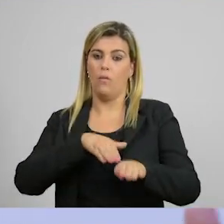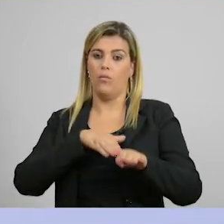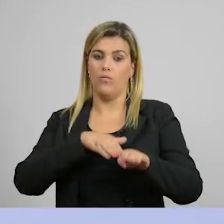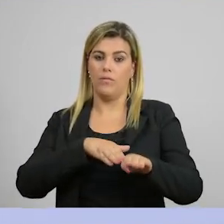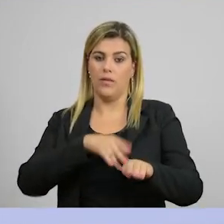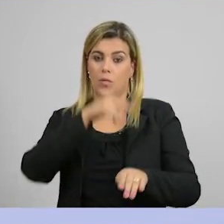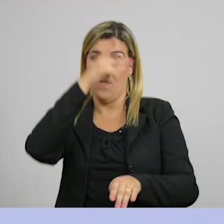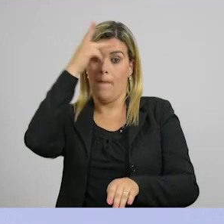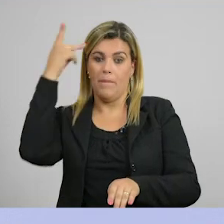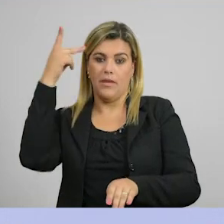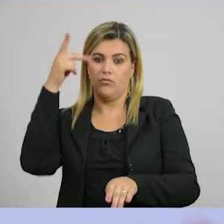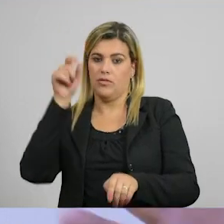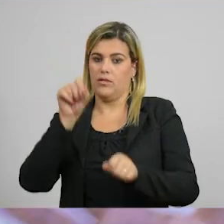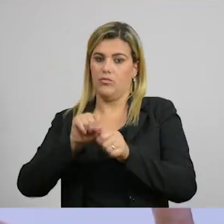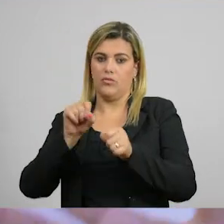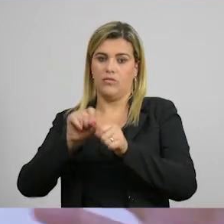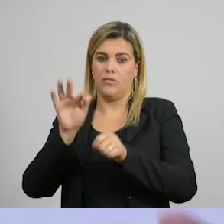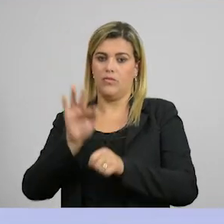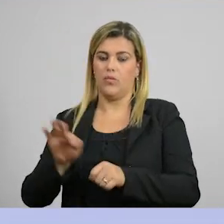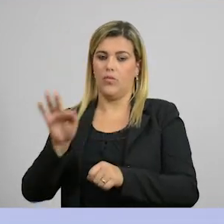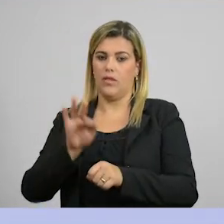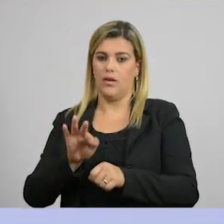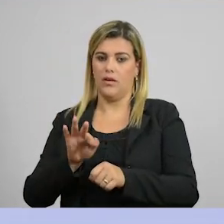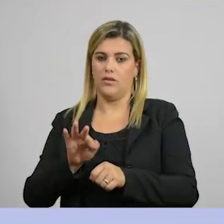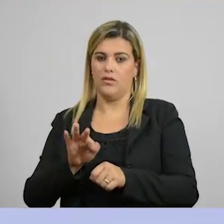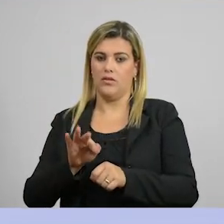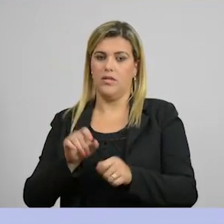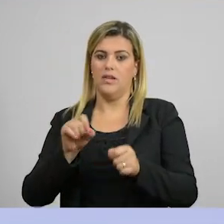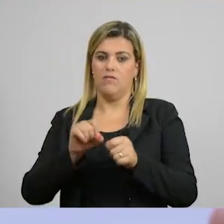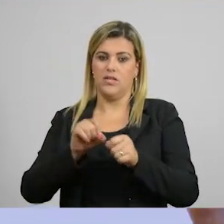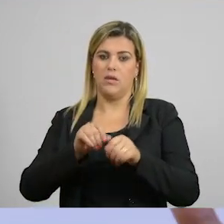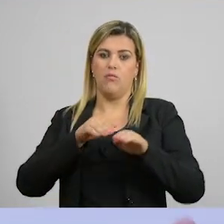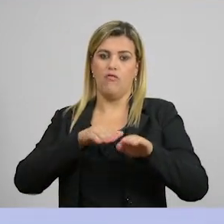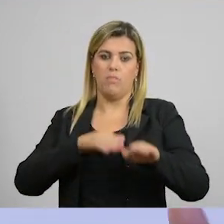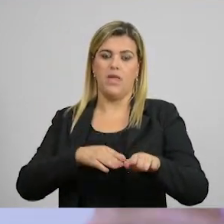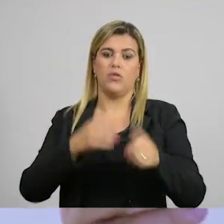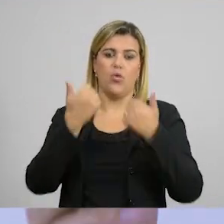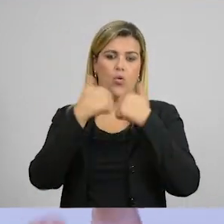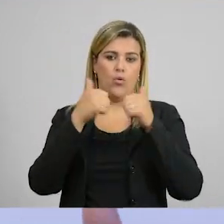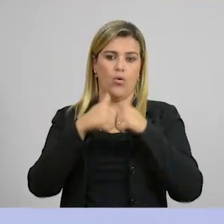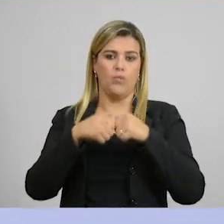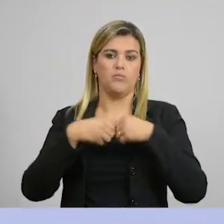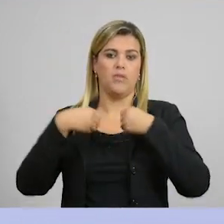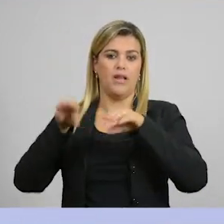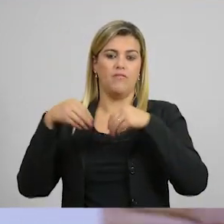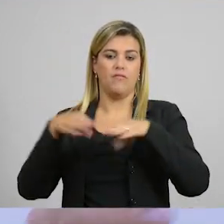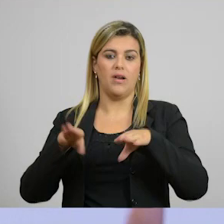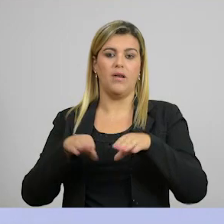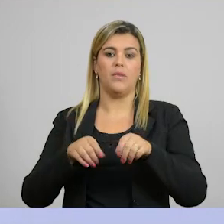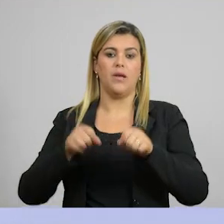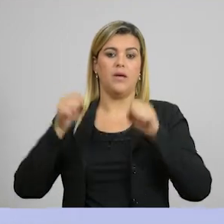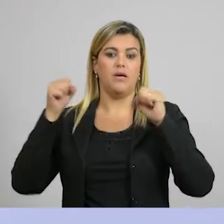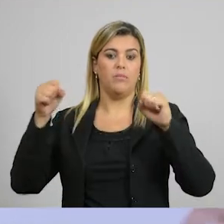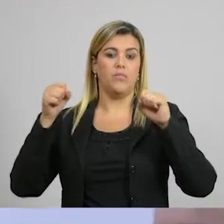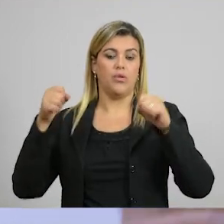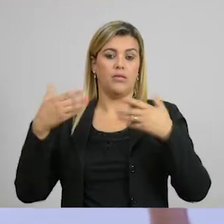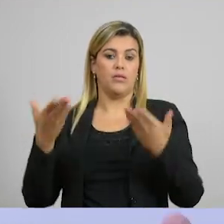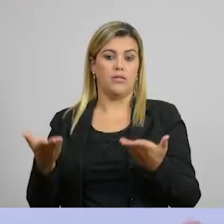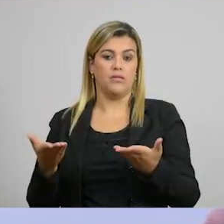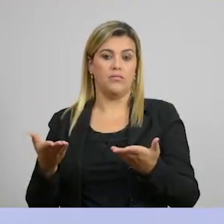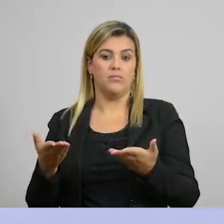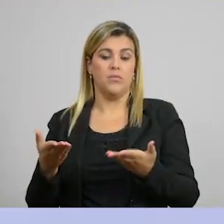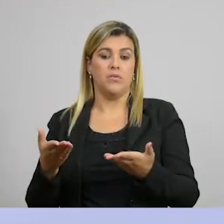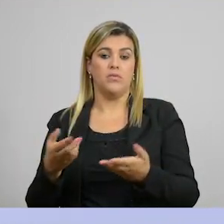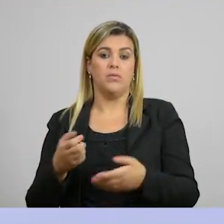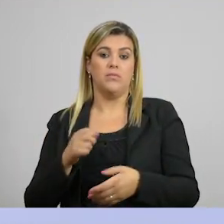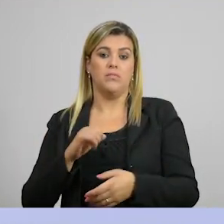Existiu o movimento, esse pessoal que não estava enquadrado no decreto-lei, chegou a fazer caravanas, ônibus, tentar fazer